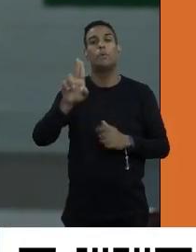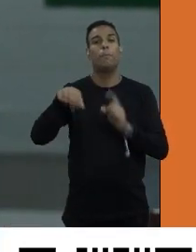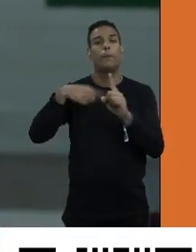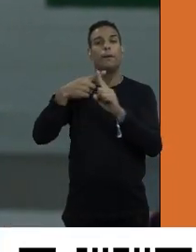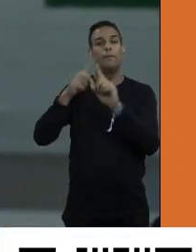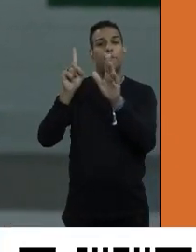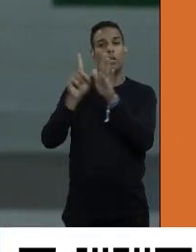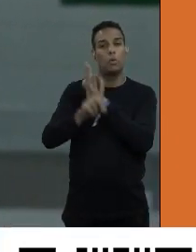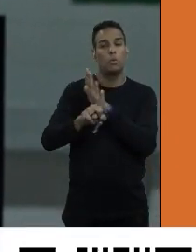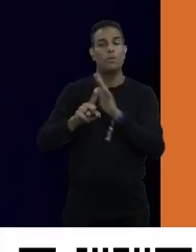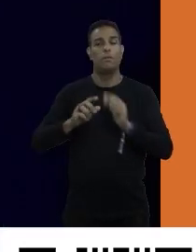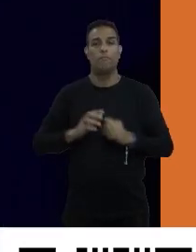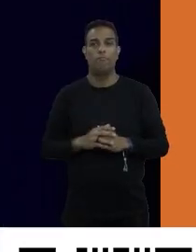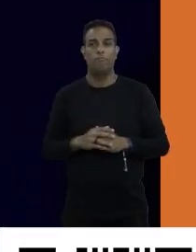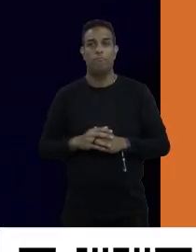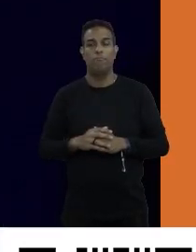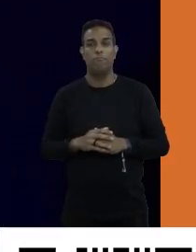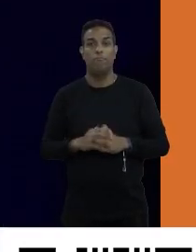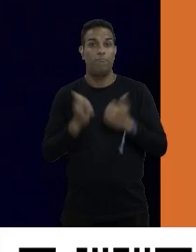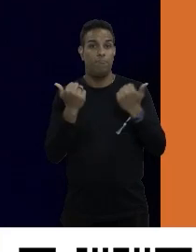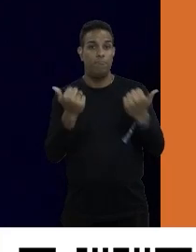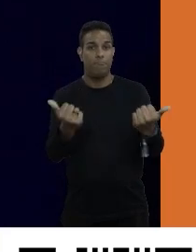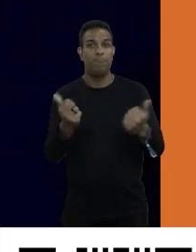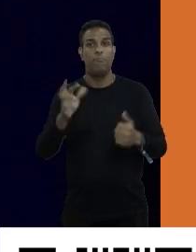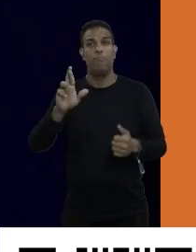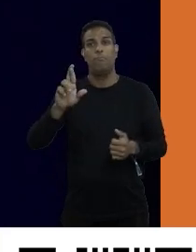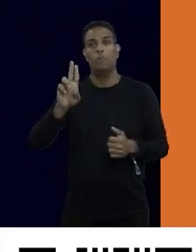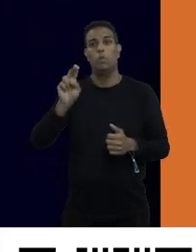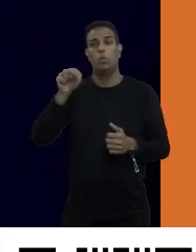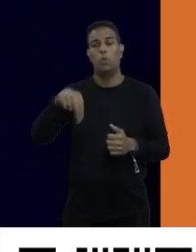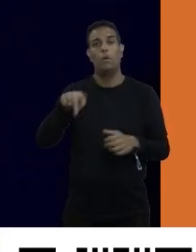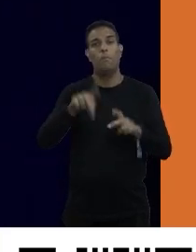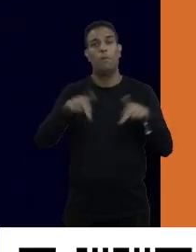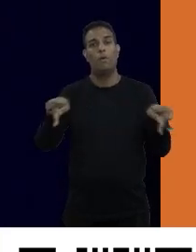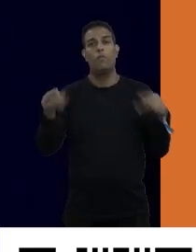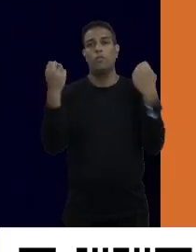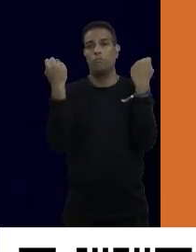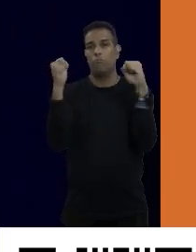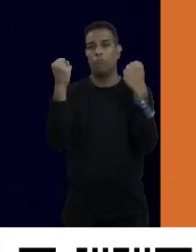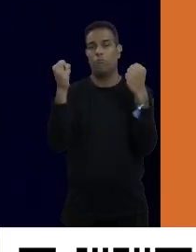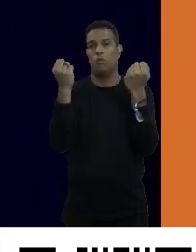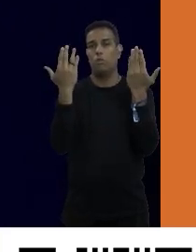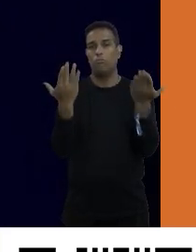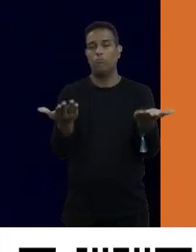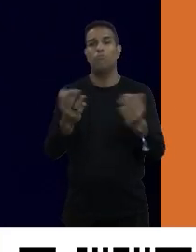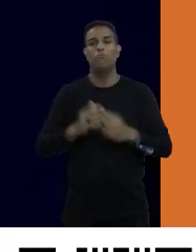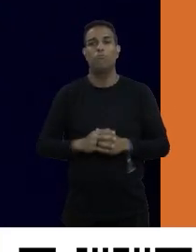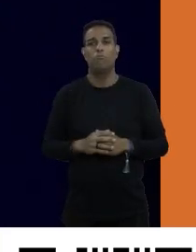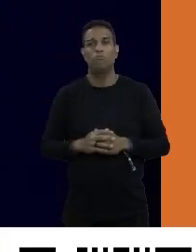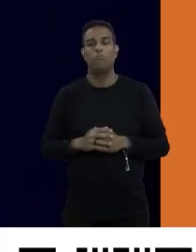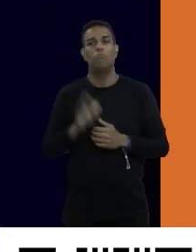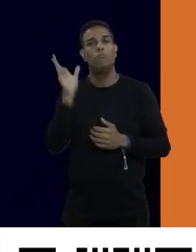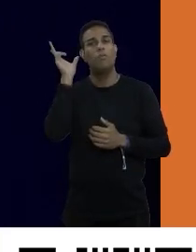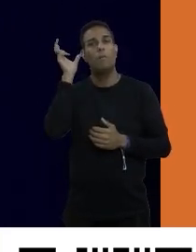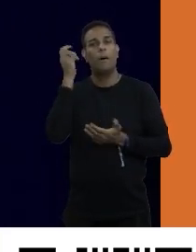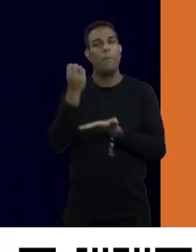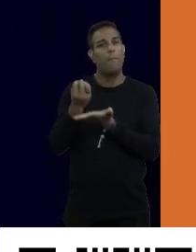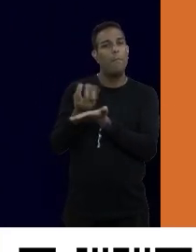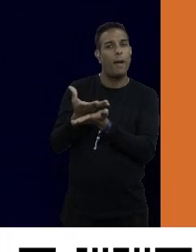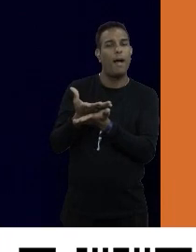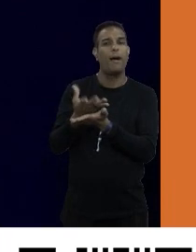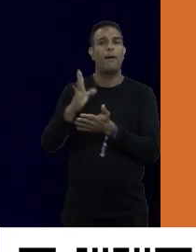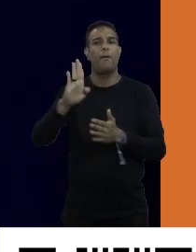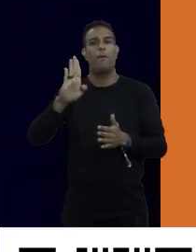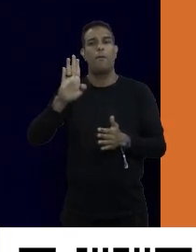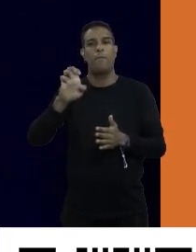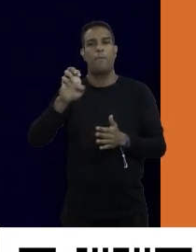pergunta. Tudo bem? Juan Miranda, professor de Educação Física. Num podcast, o Bernardinho, podcast com